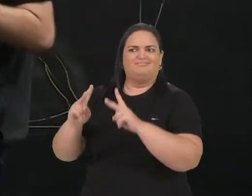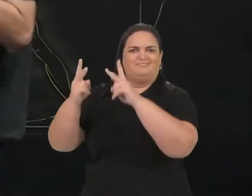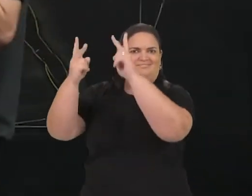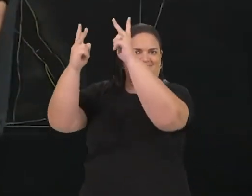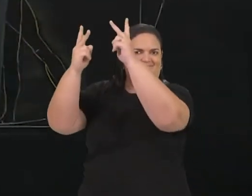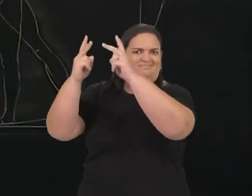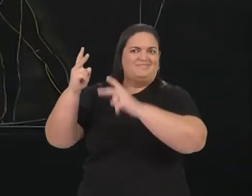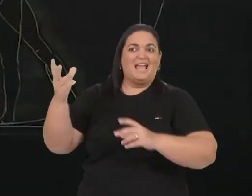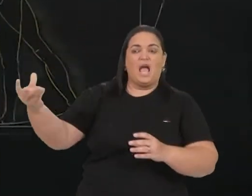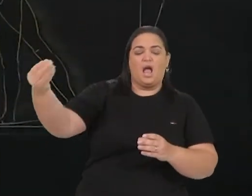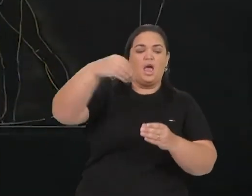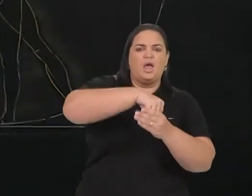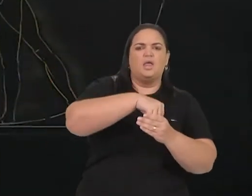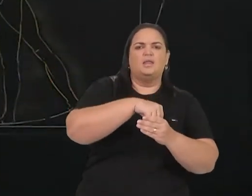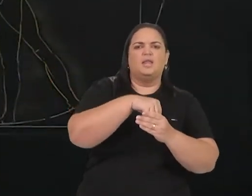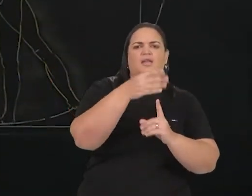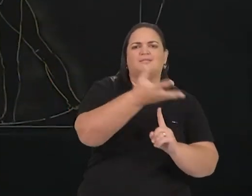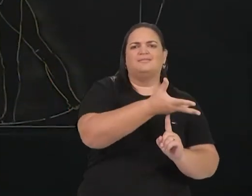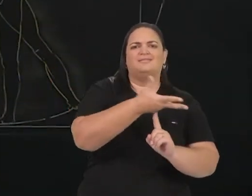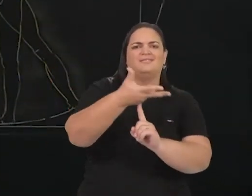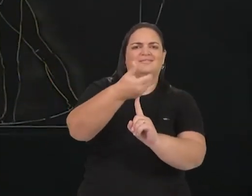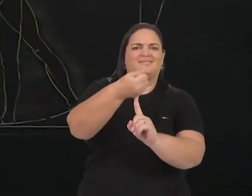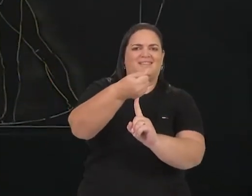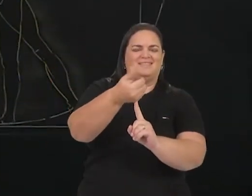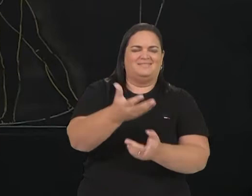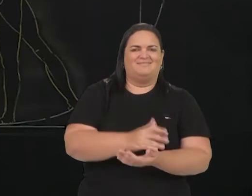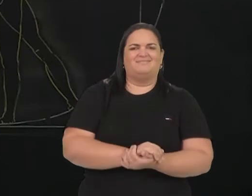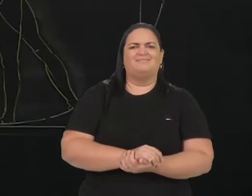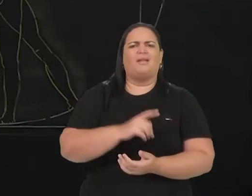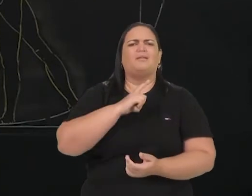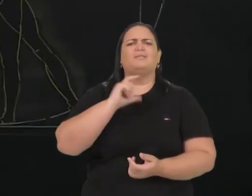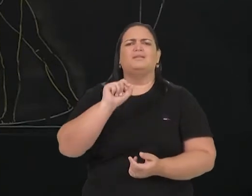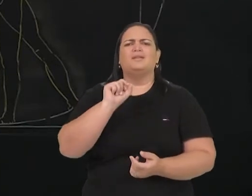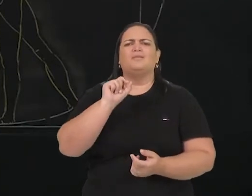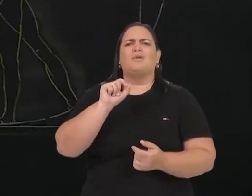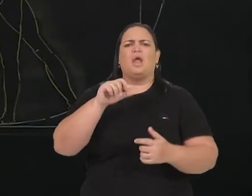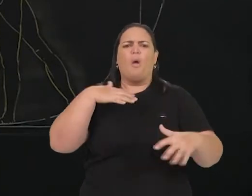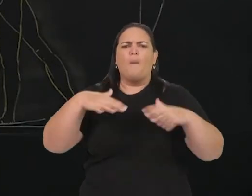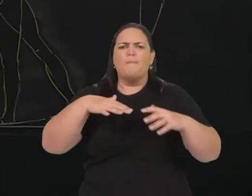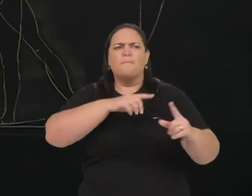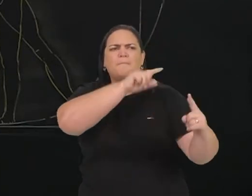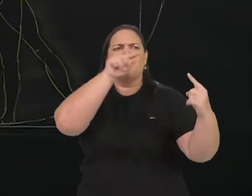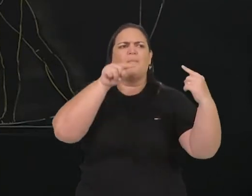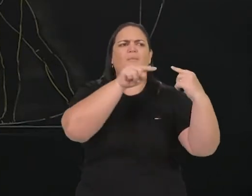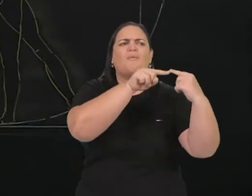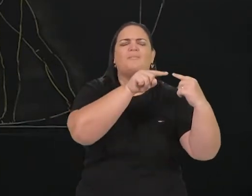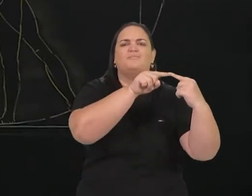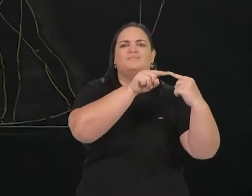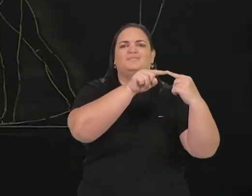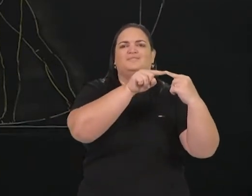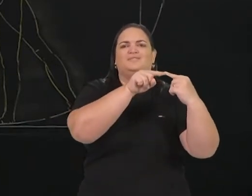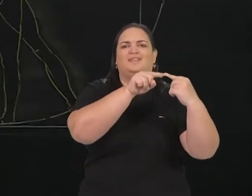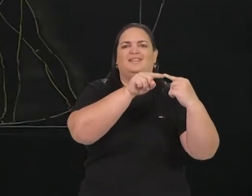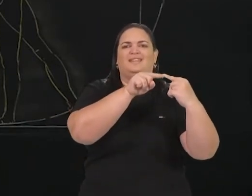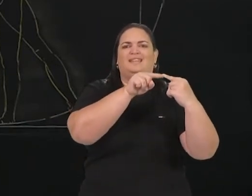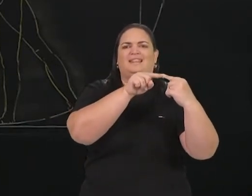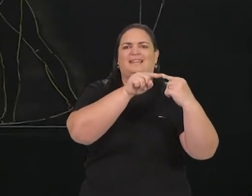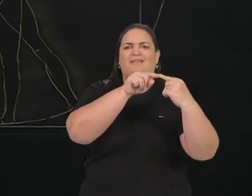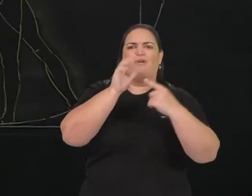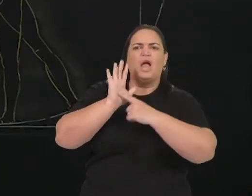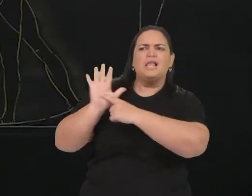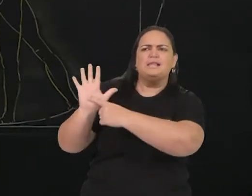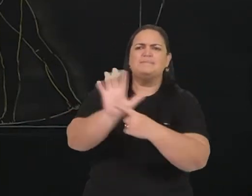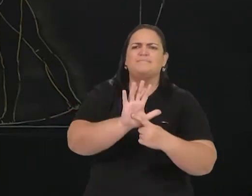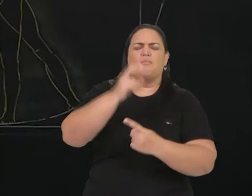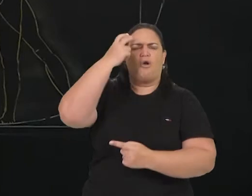Então esse movimento tinha, ao mesmo tempo, um intuito de uma recriação artística, cultural, mais